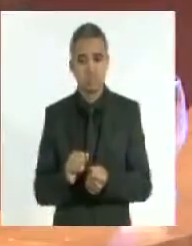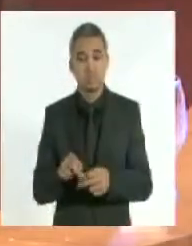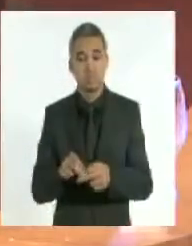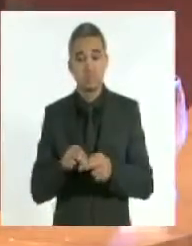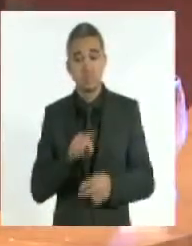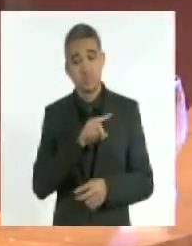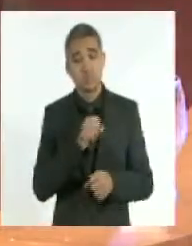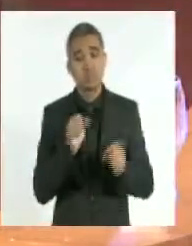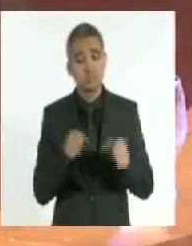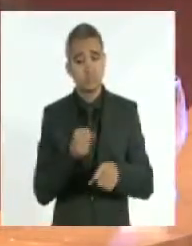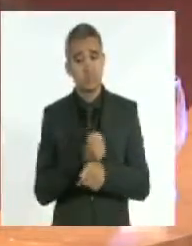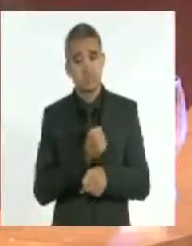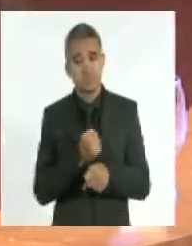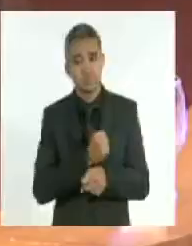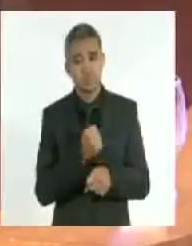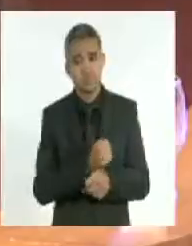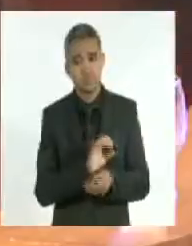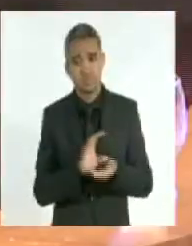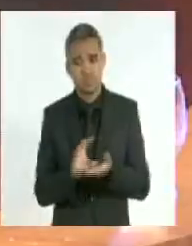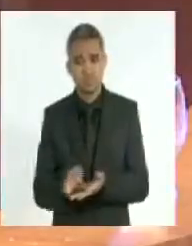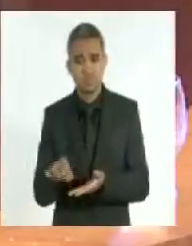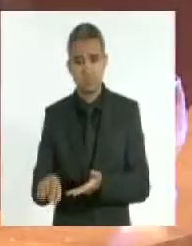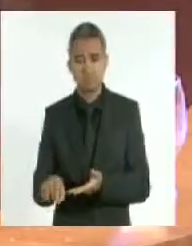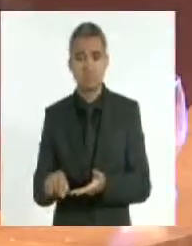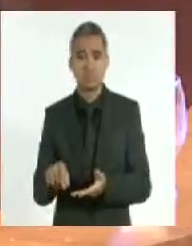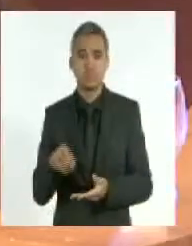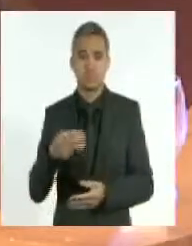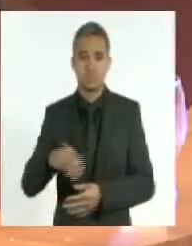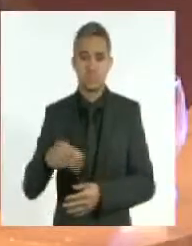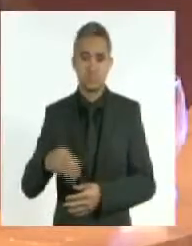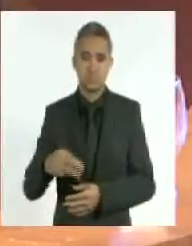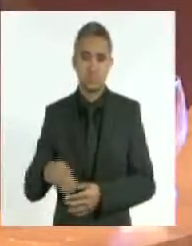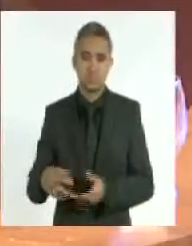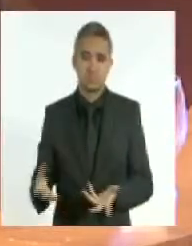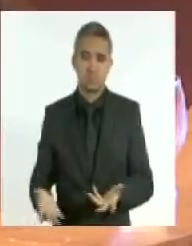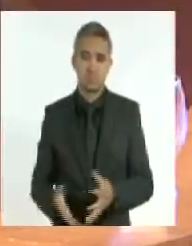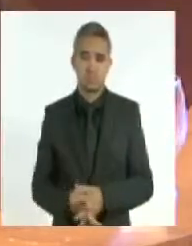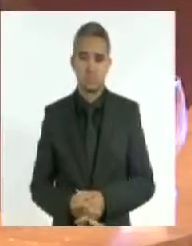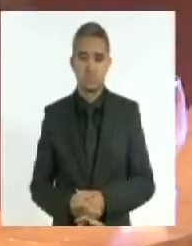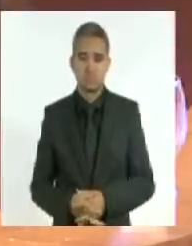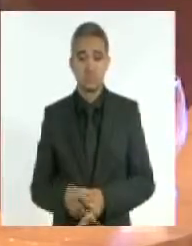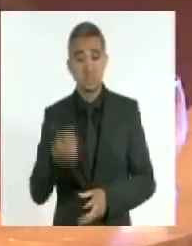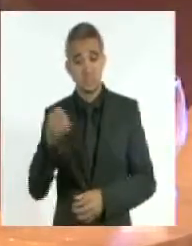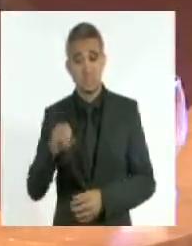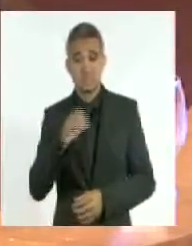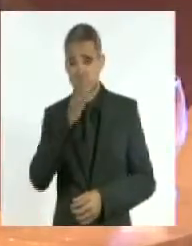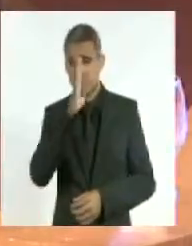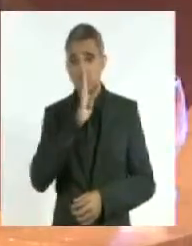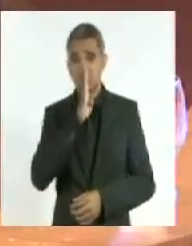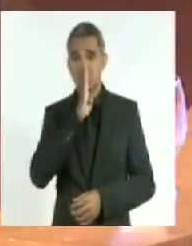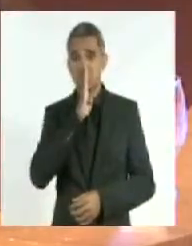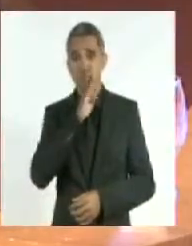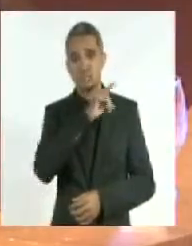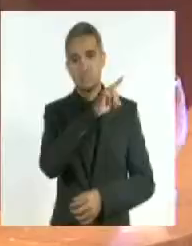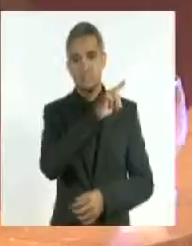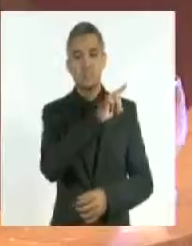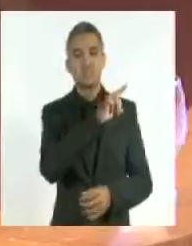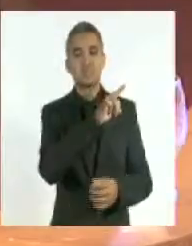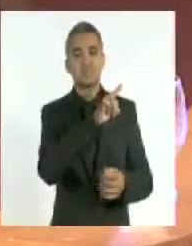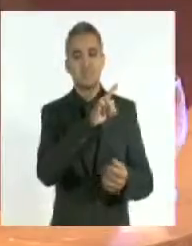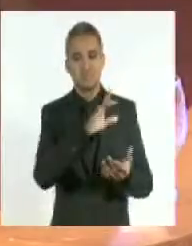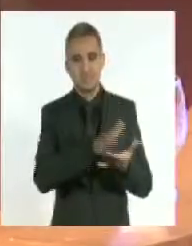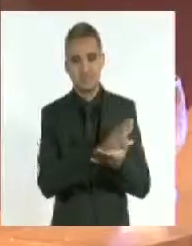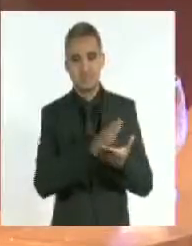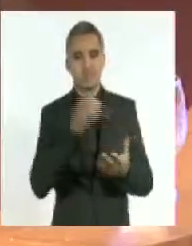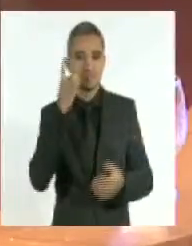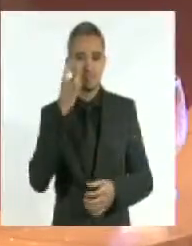seja utilizado em obra do Maranhão, senão vão carreadas para outros locais, aonde os parlamentares têm ressonância. Para vocês terem uma